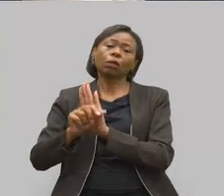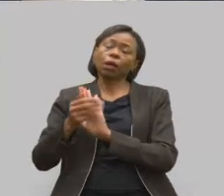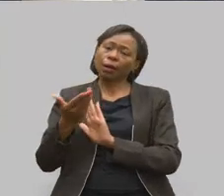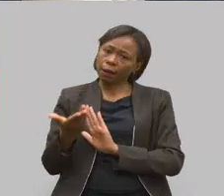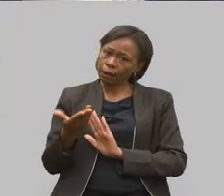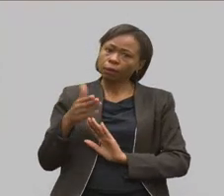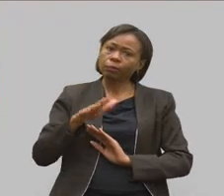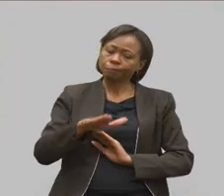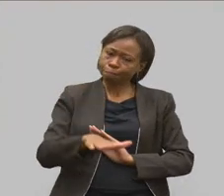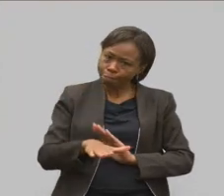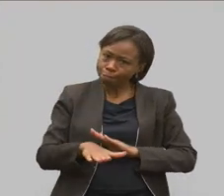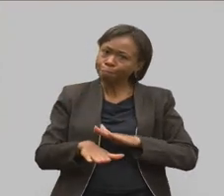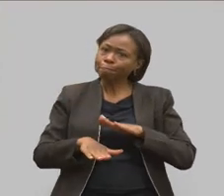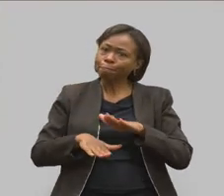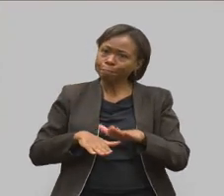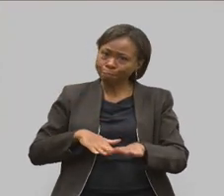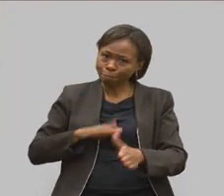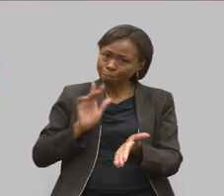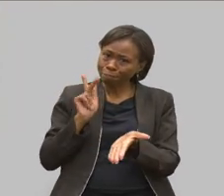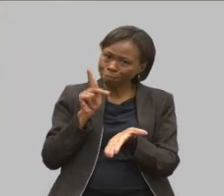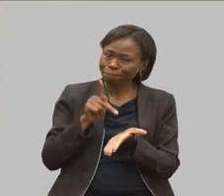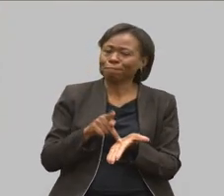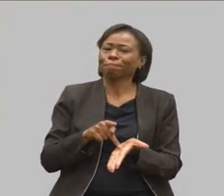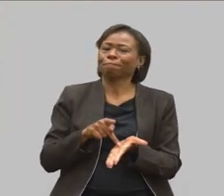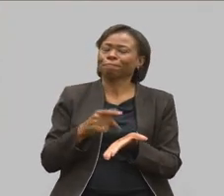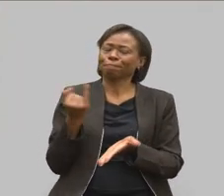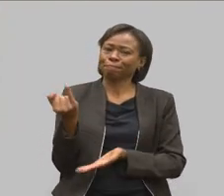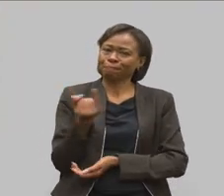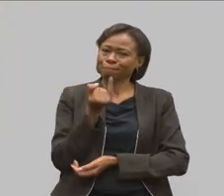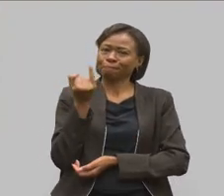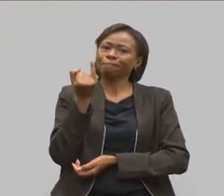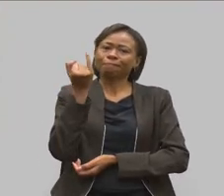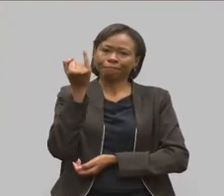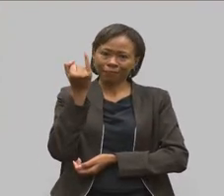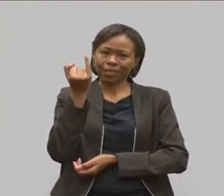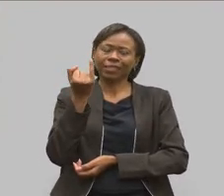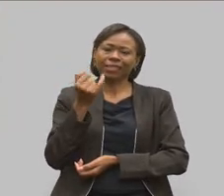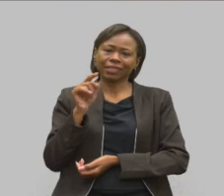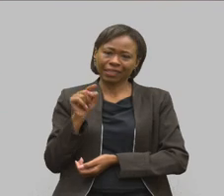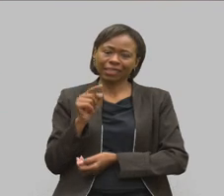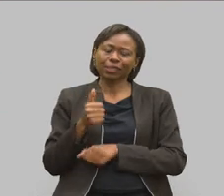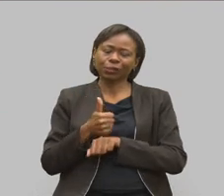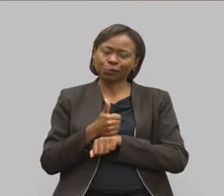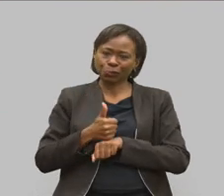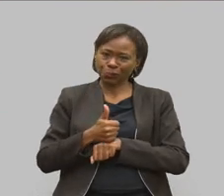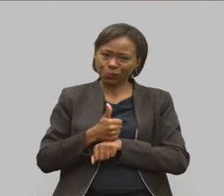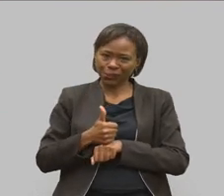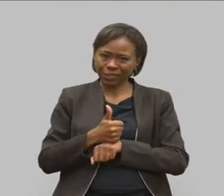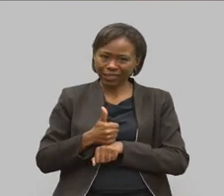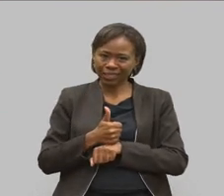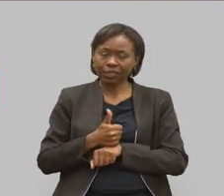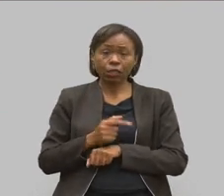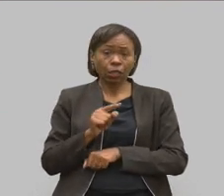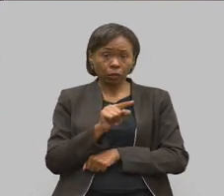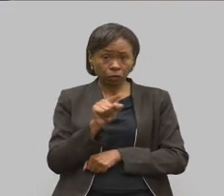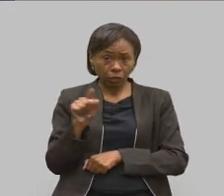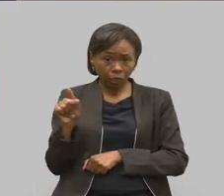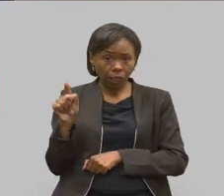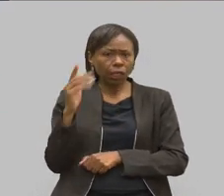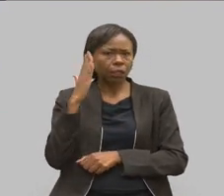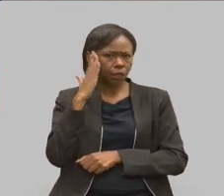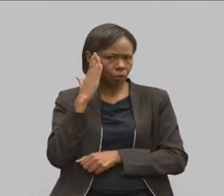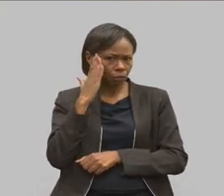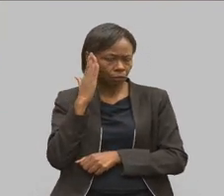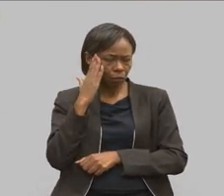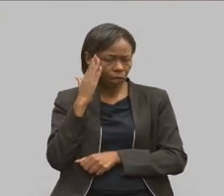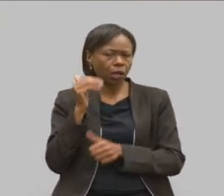passo muito real em ância dessas profissões importante que vocês saibam que vocês